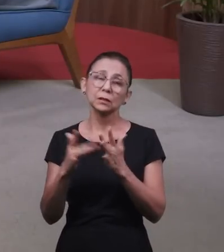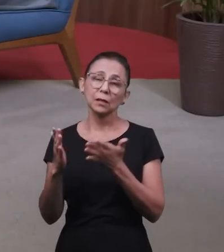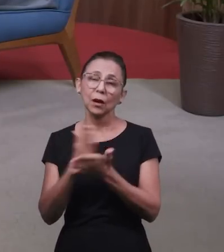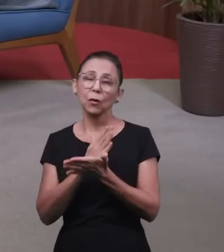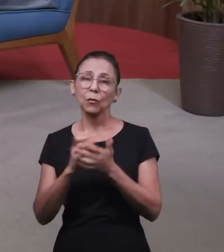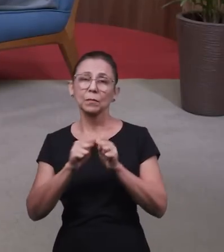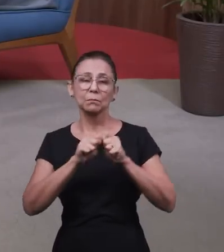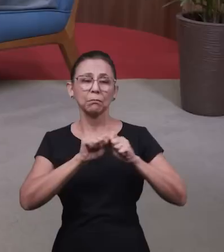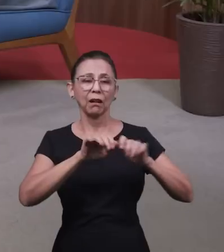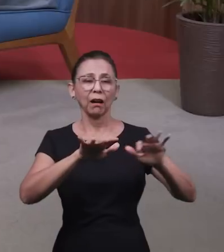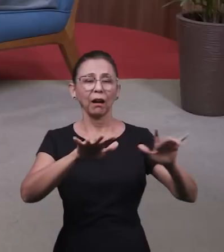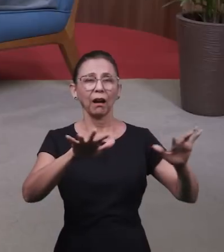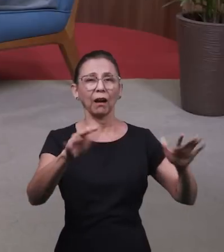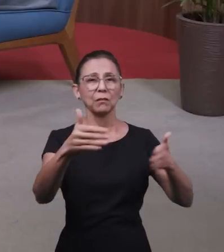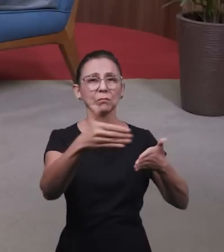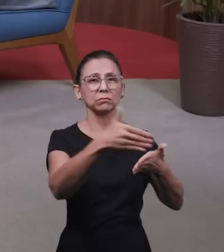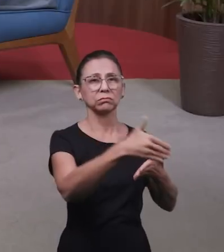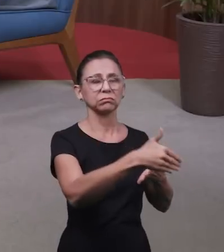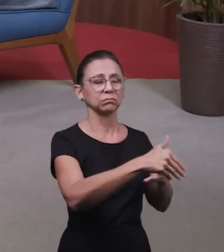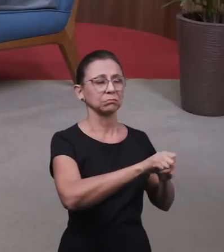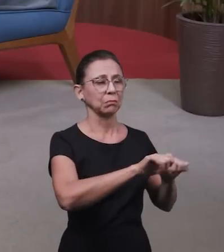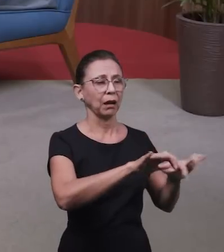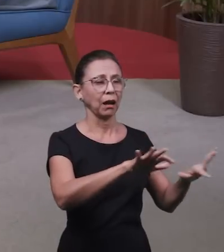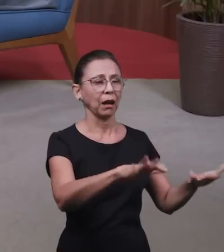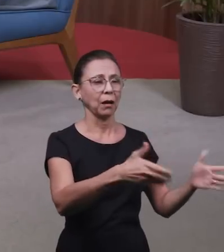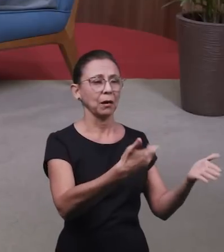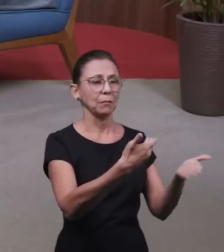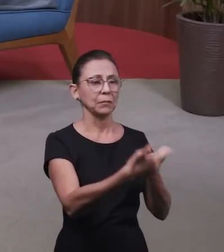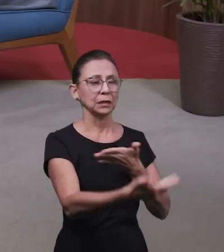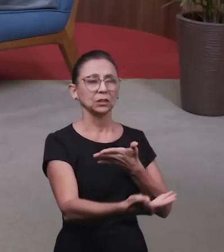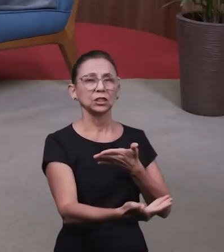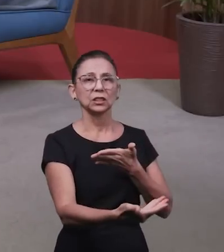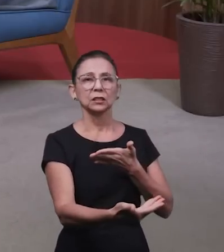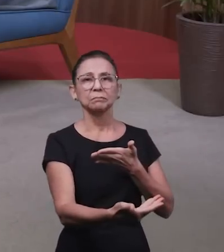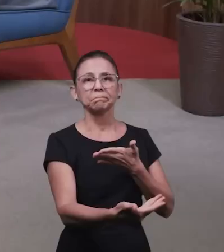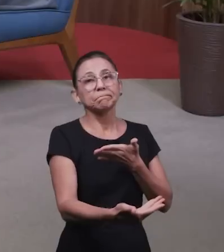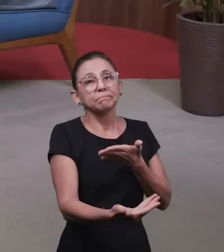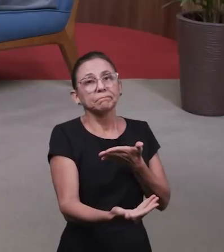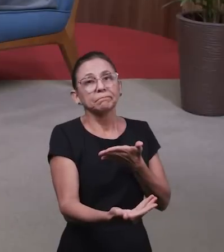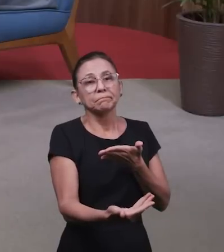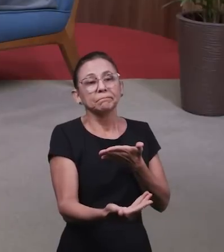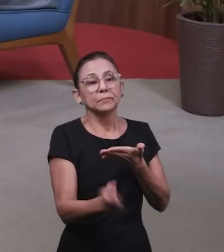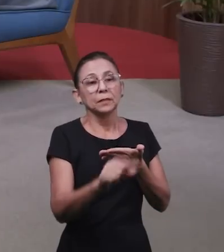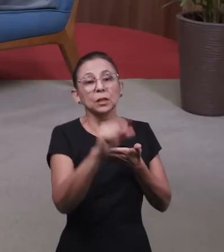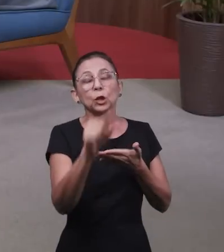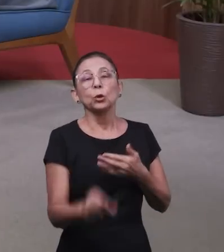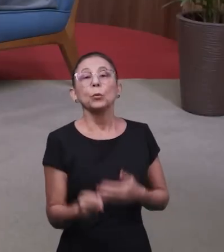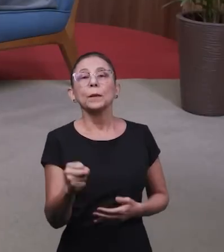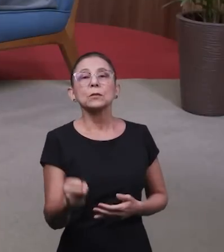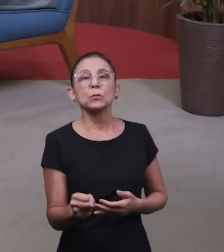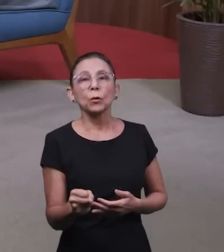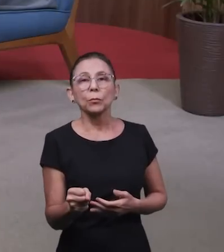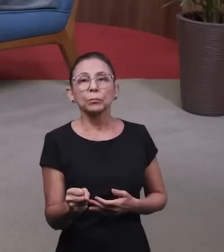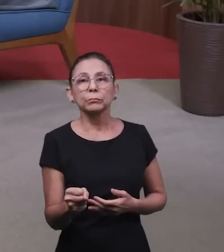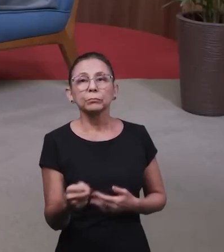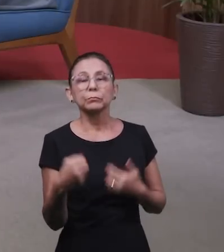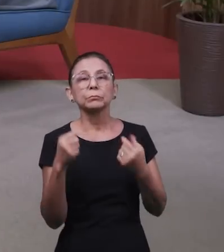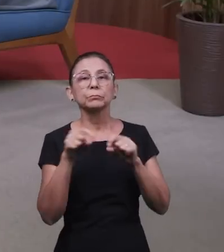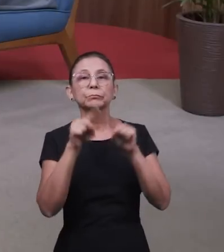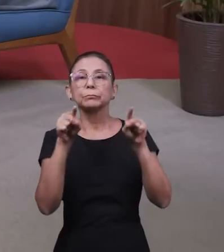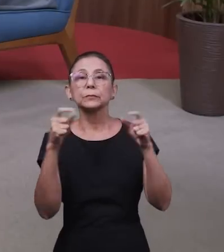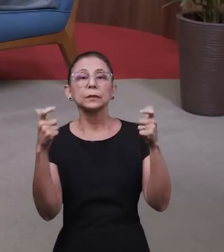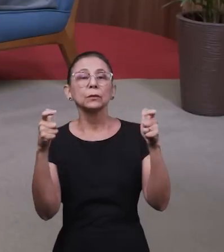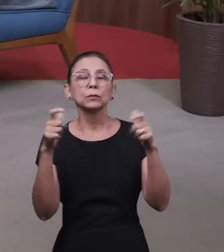por aí procurando Ovelha descobrir perdida. ovelha perdida. Cadê o pastor? A